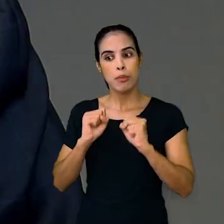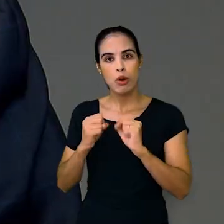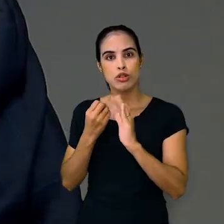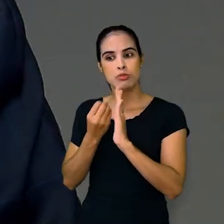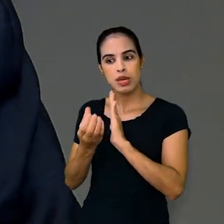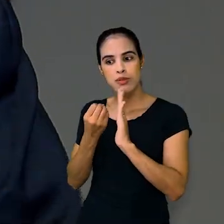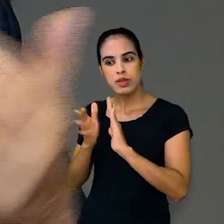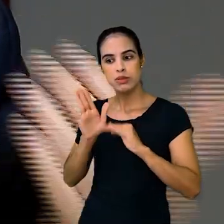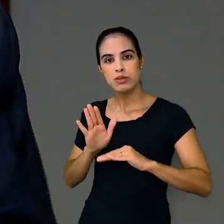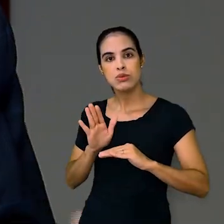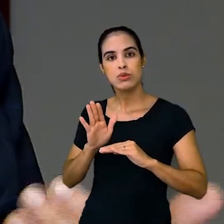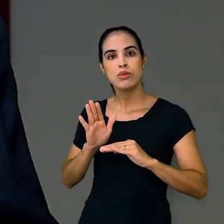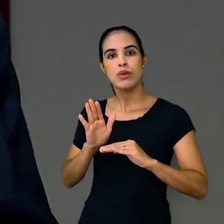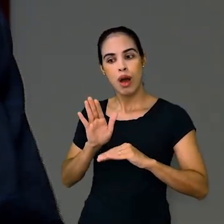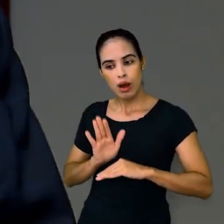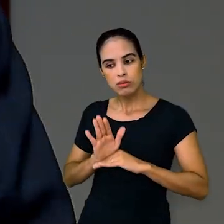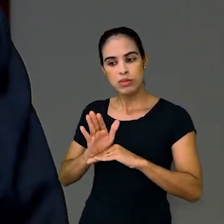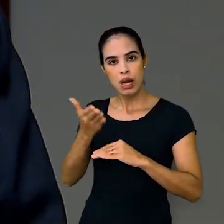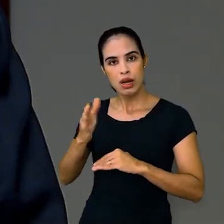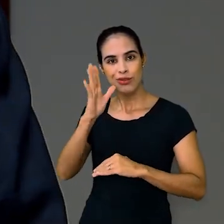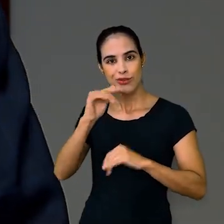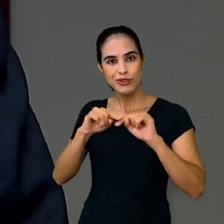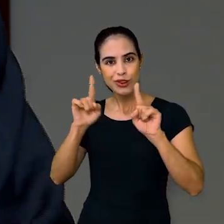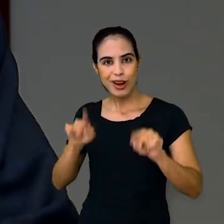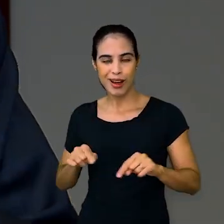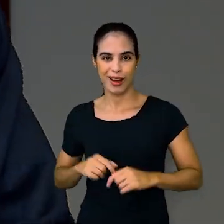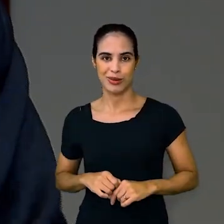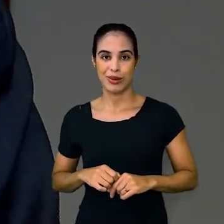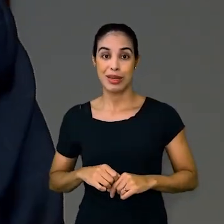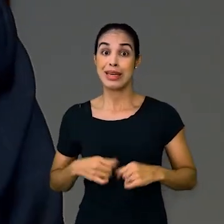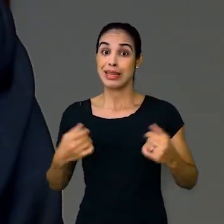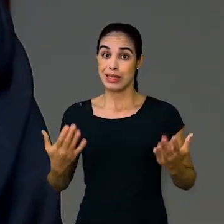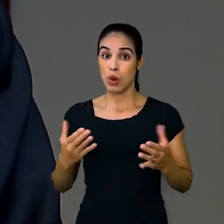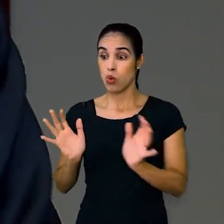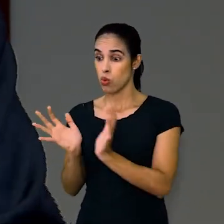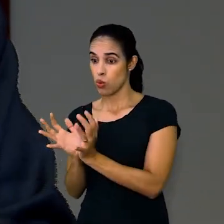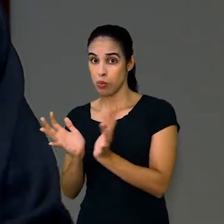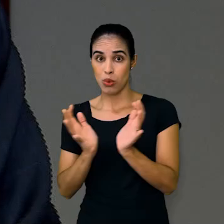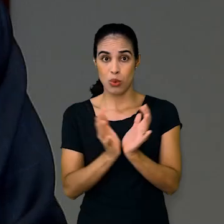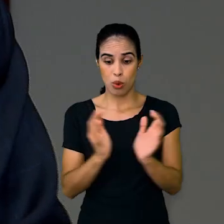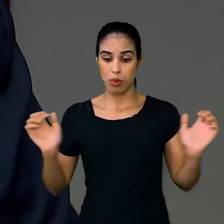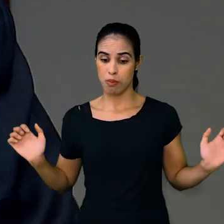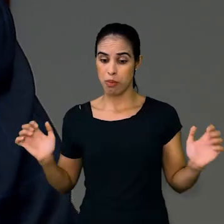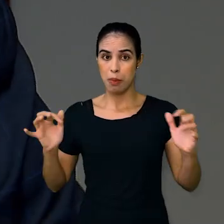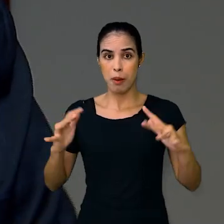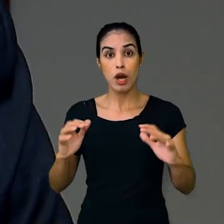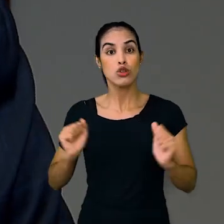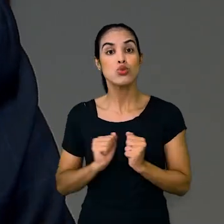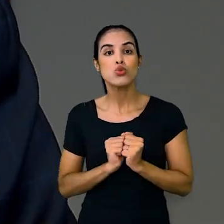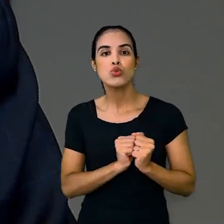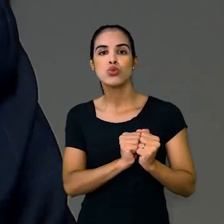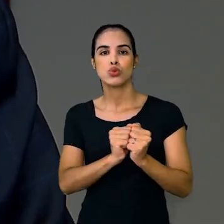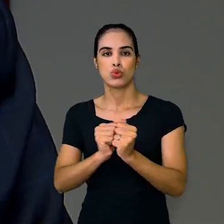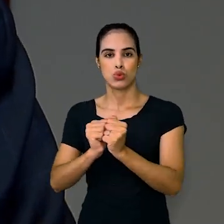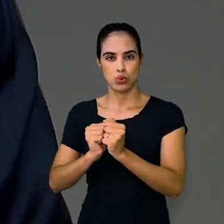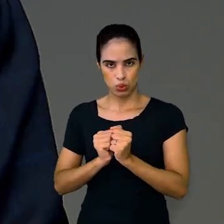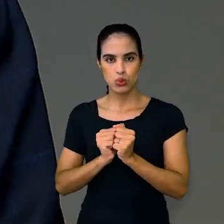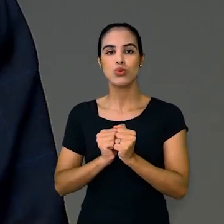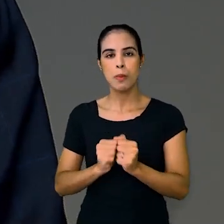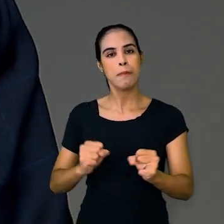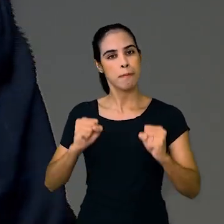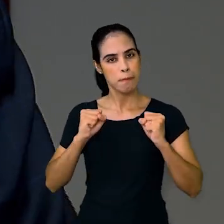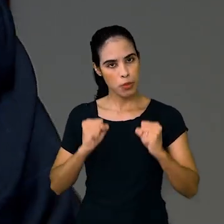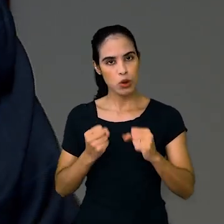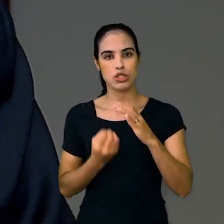beneficiar os trabalhadores. E hoje nós tivemos a prova de que os próprios interessados podem construir